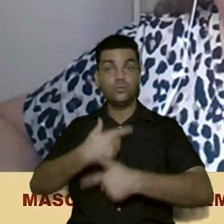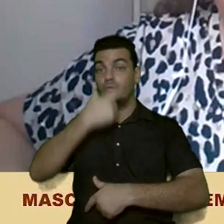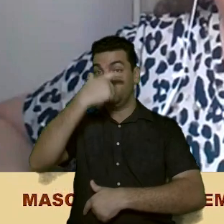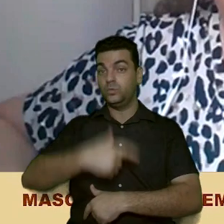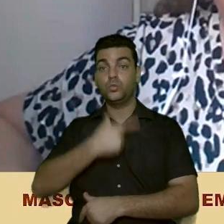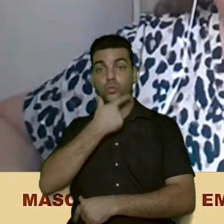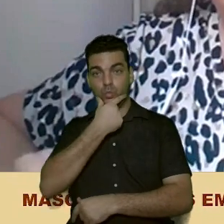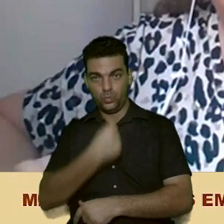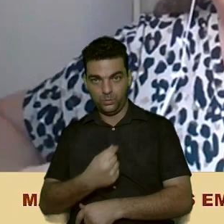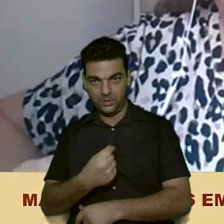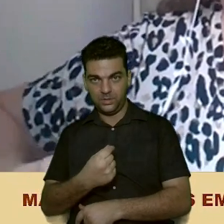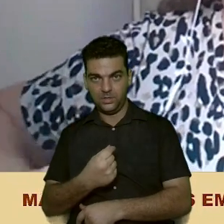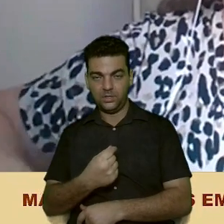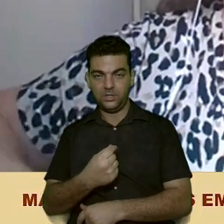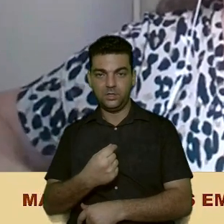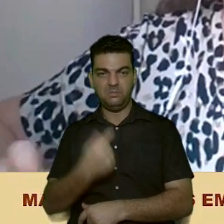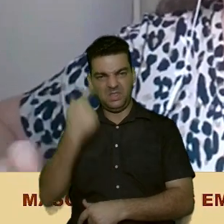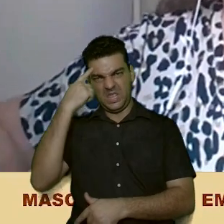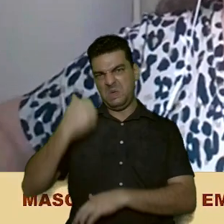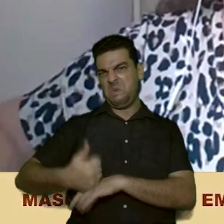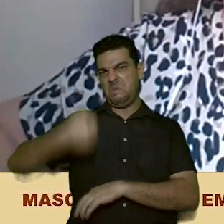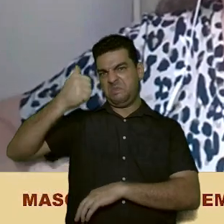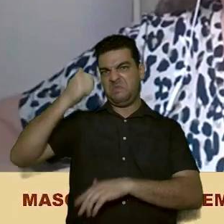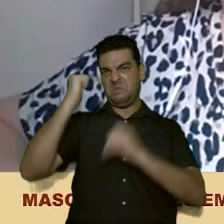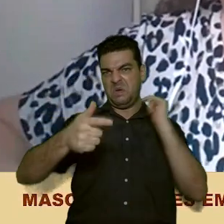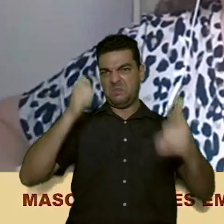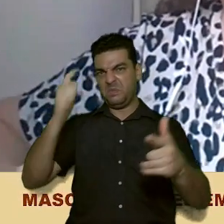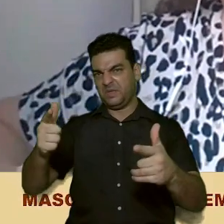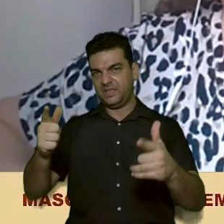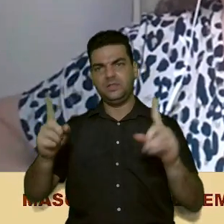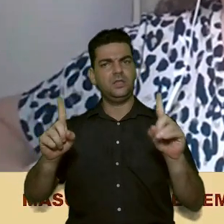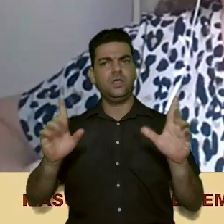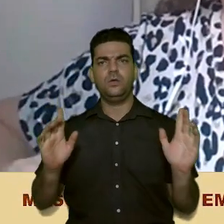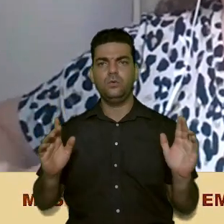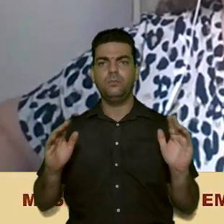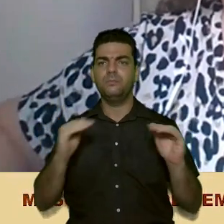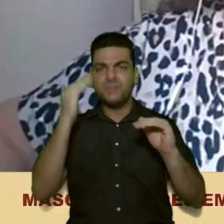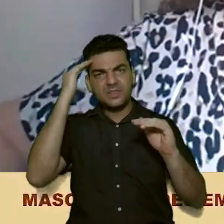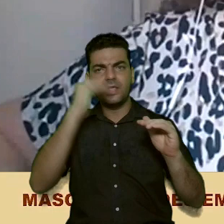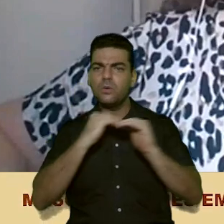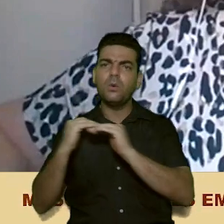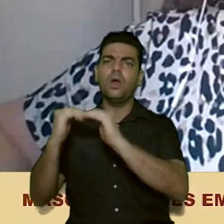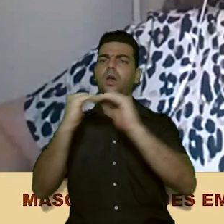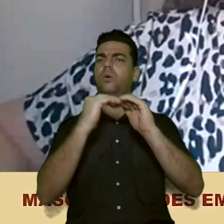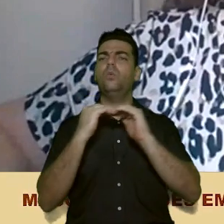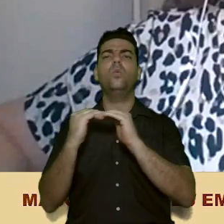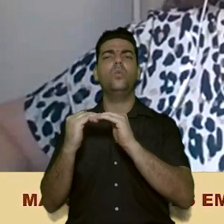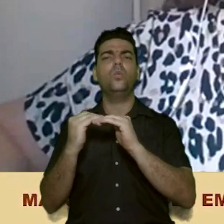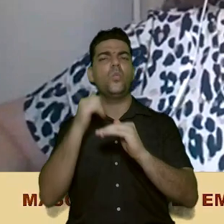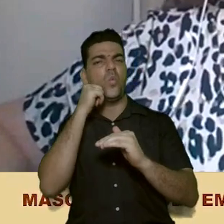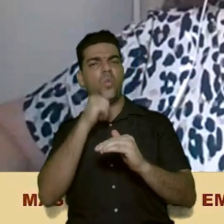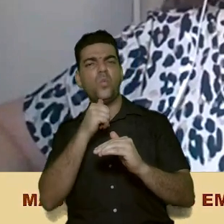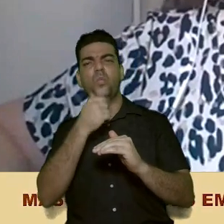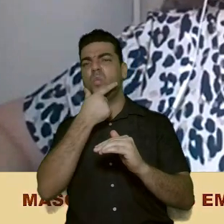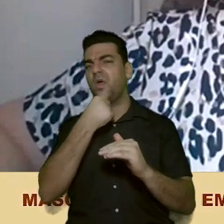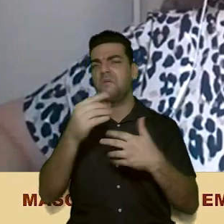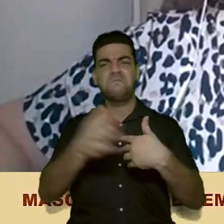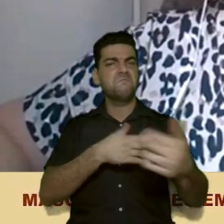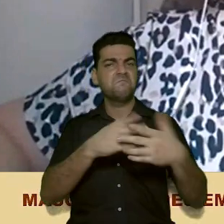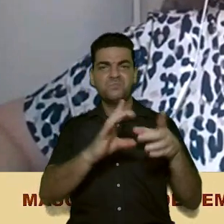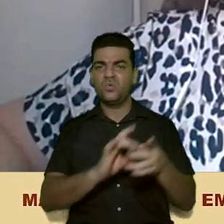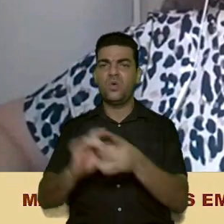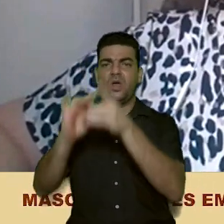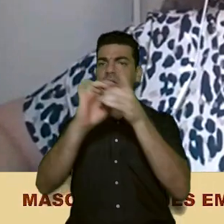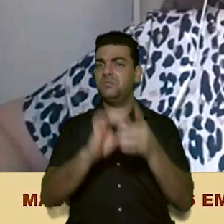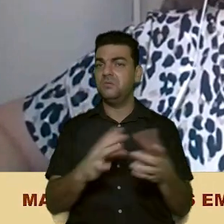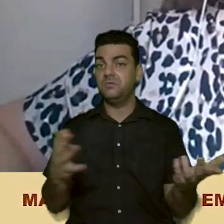de privilégios, né? Fomentar o espaço para pessoas, para mulheres, né? para minorias, e para a gente criar